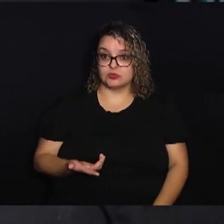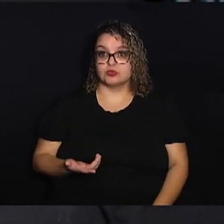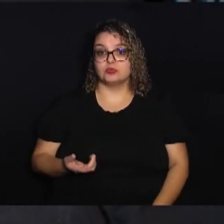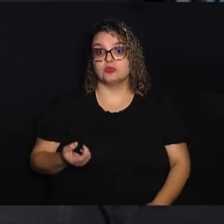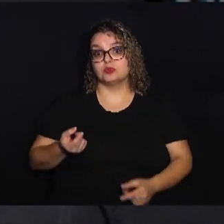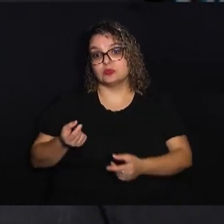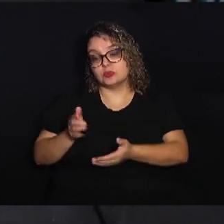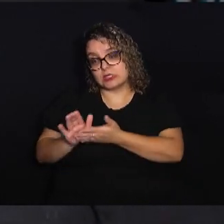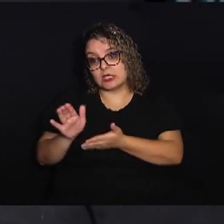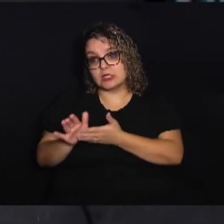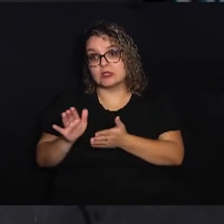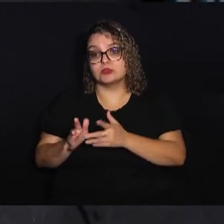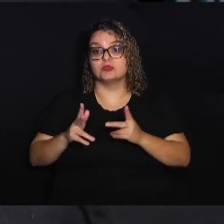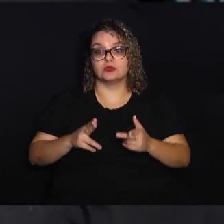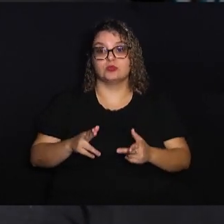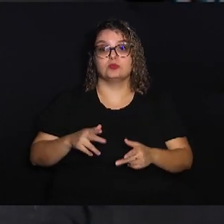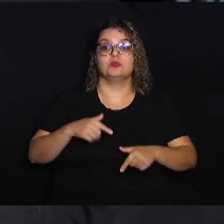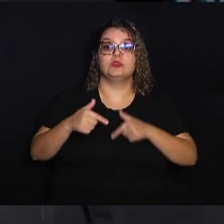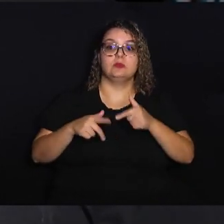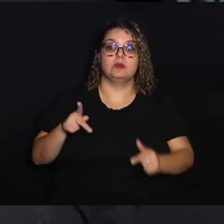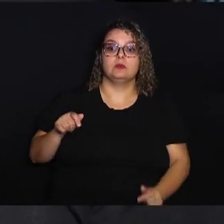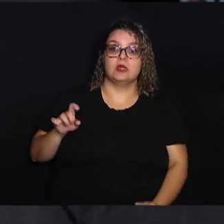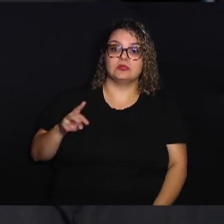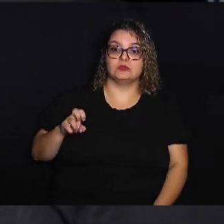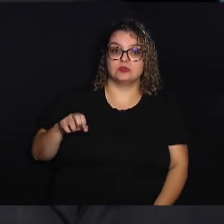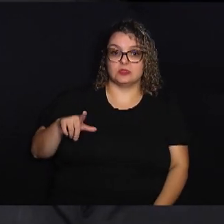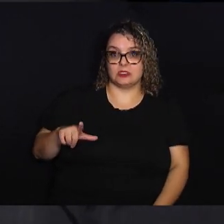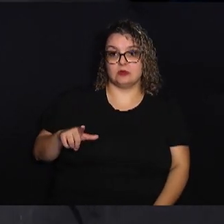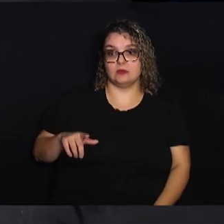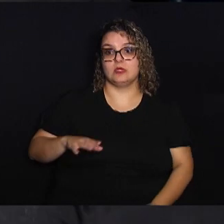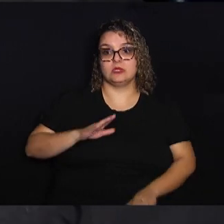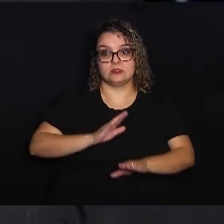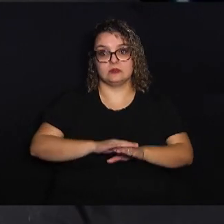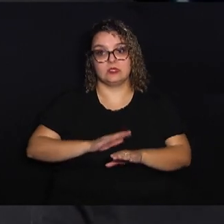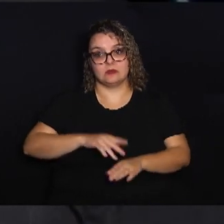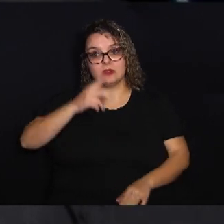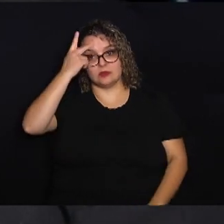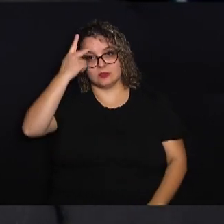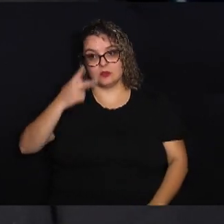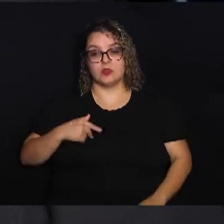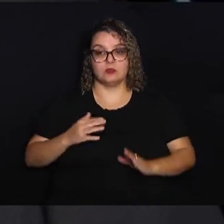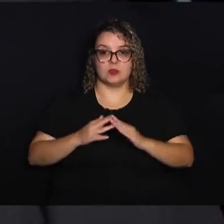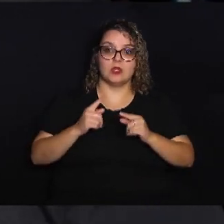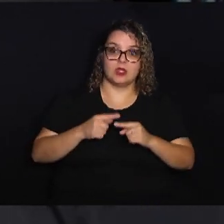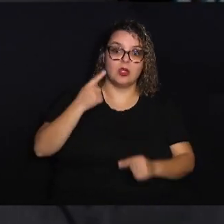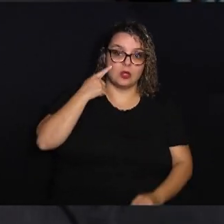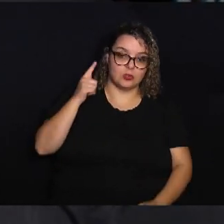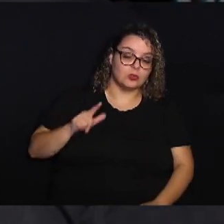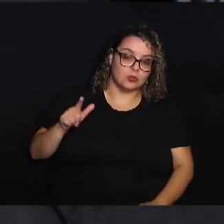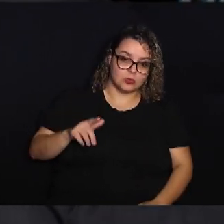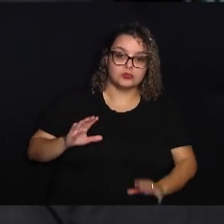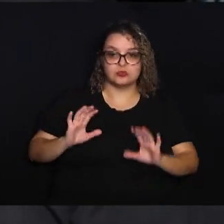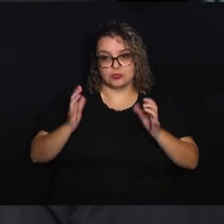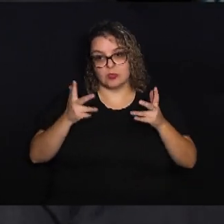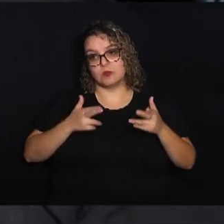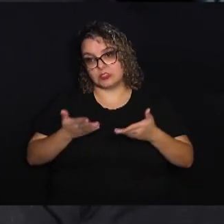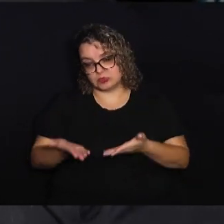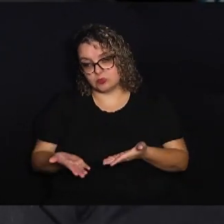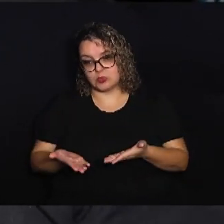A matéria agora segue para as comissões de mérito e passará por um segundo turno de votação aqui na Câmara.